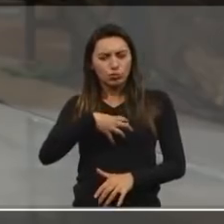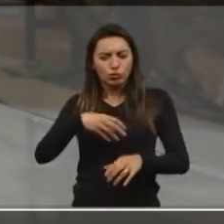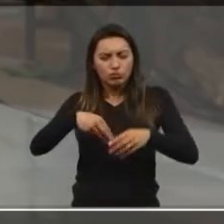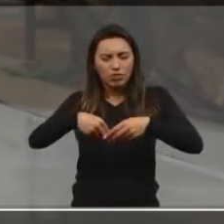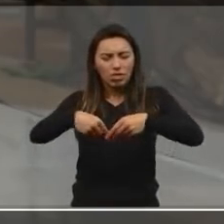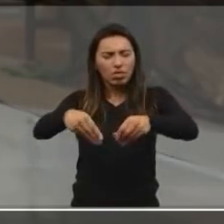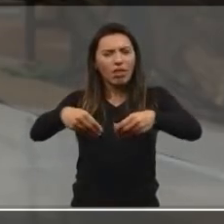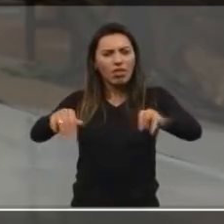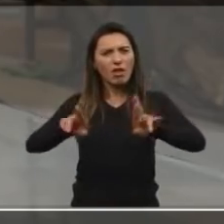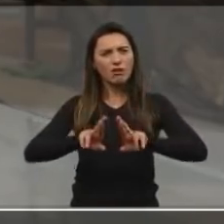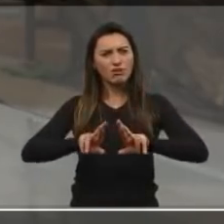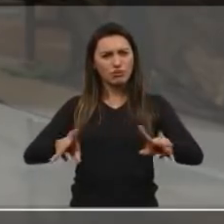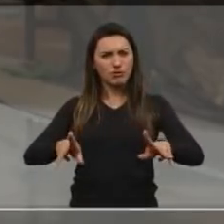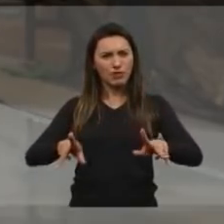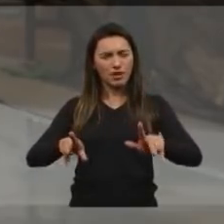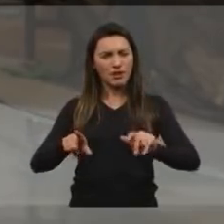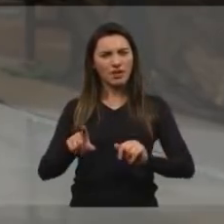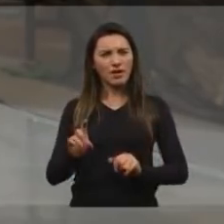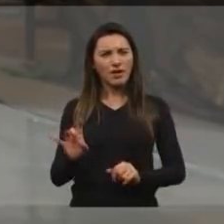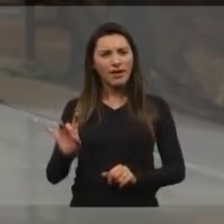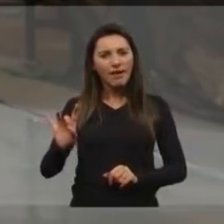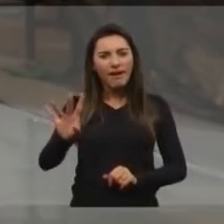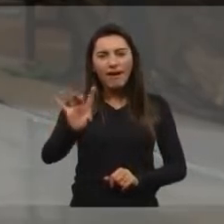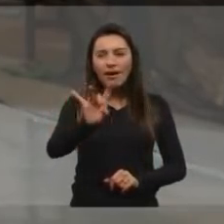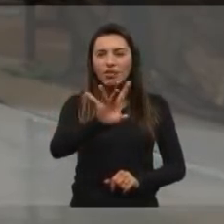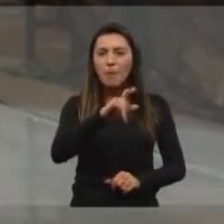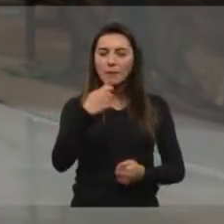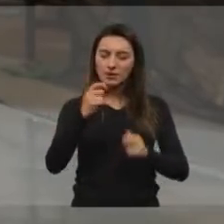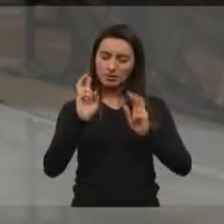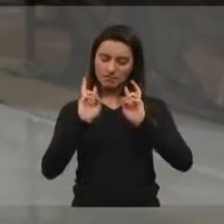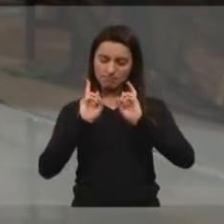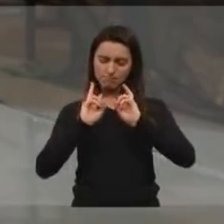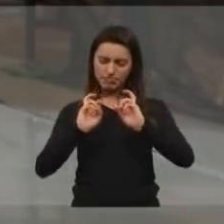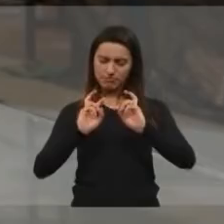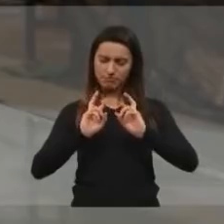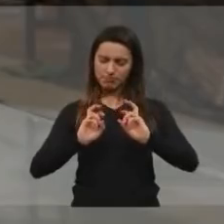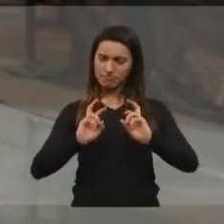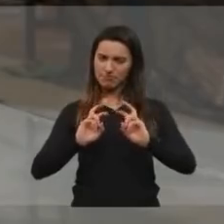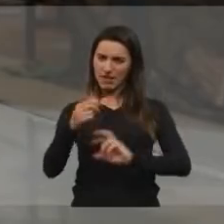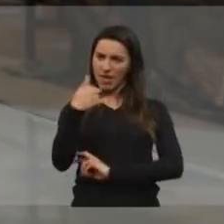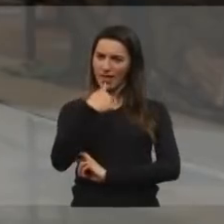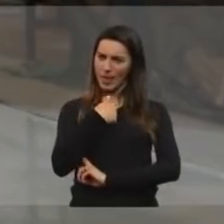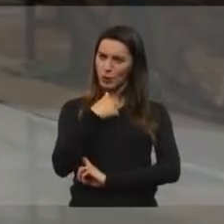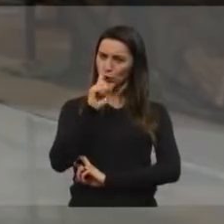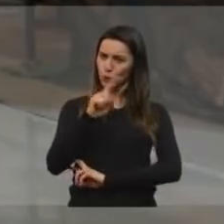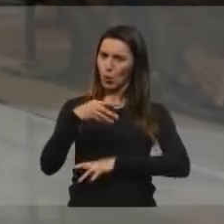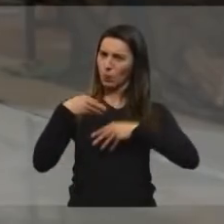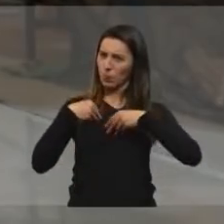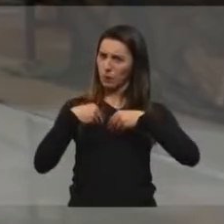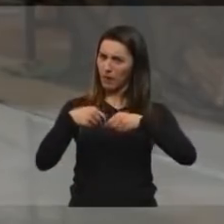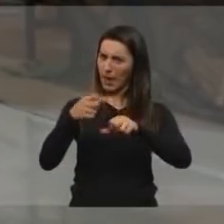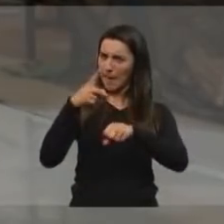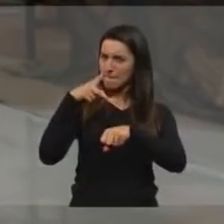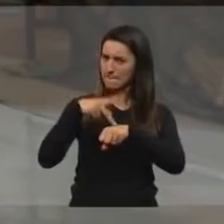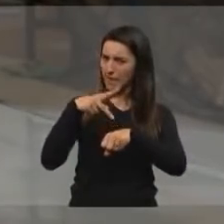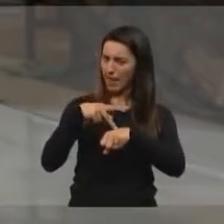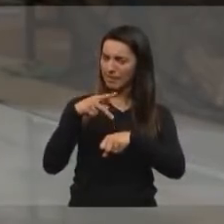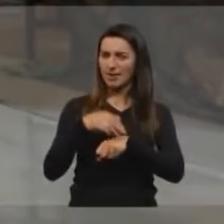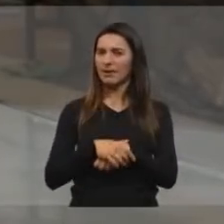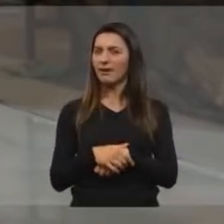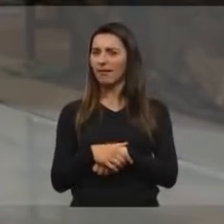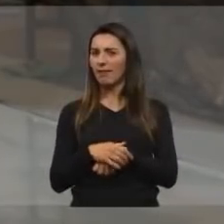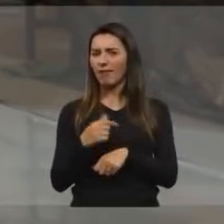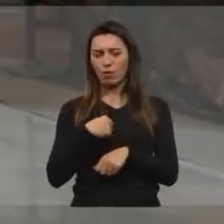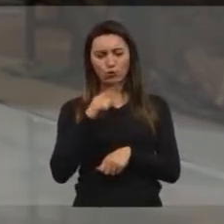terreno e aqui cada um já tem que começar a fazer a sua avaliação e nessa segunda